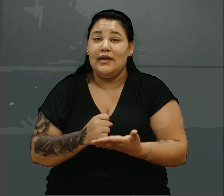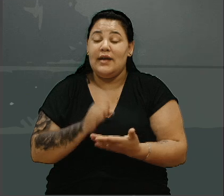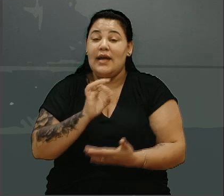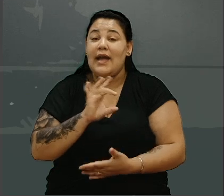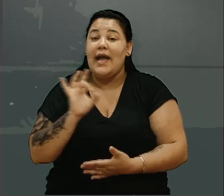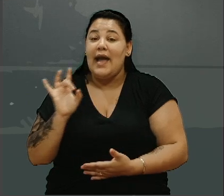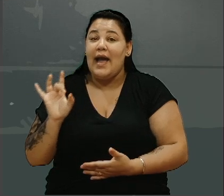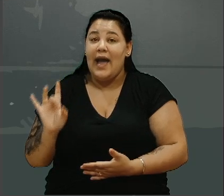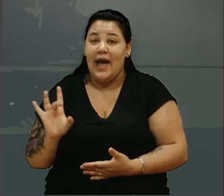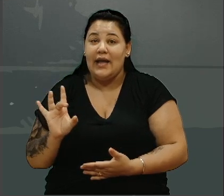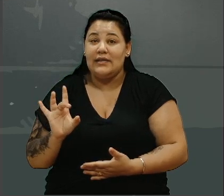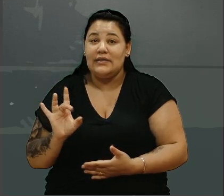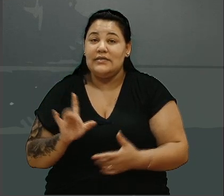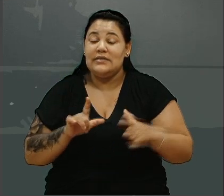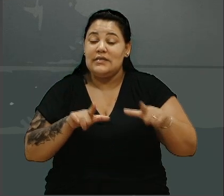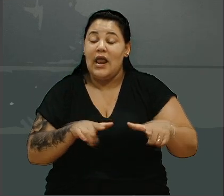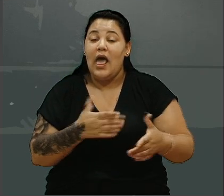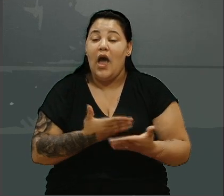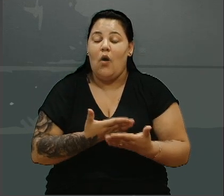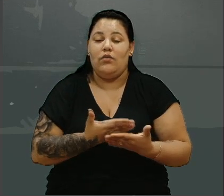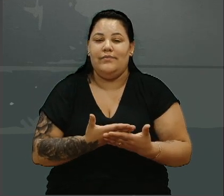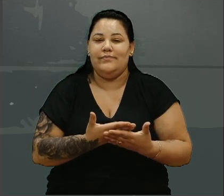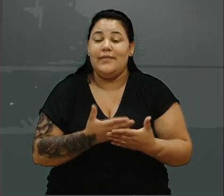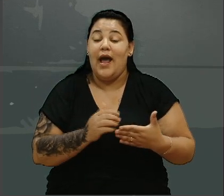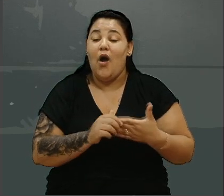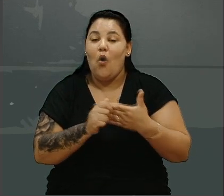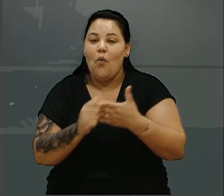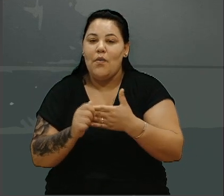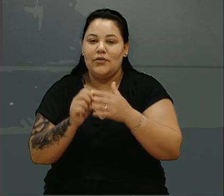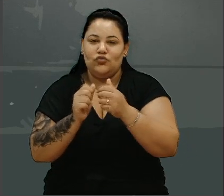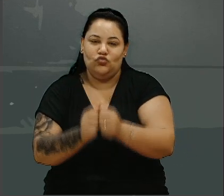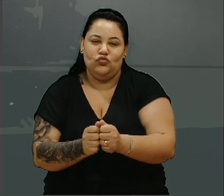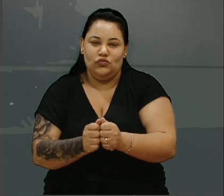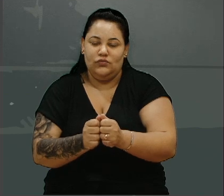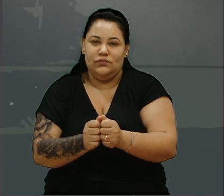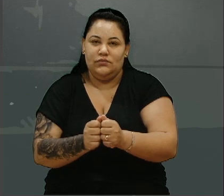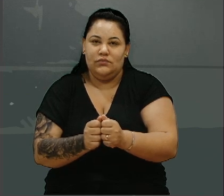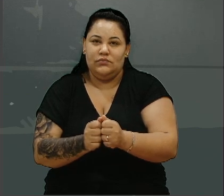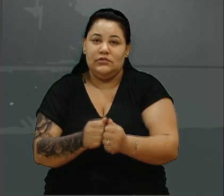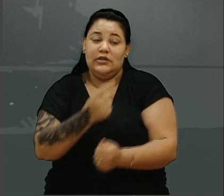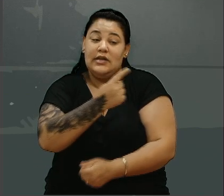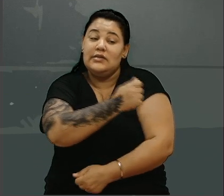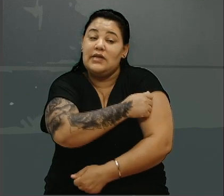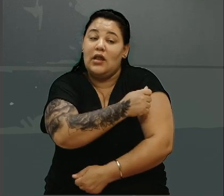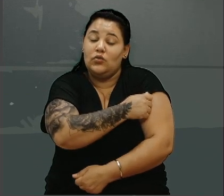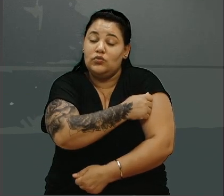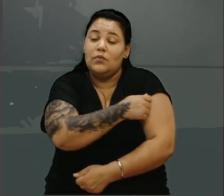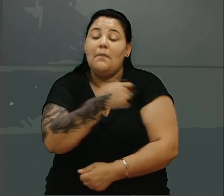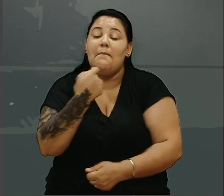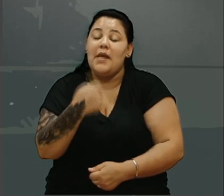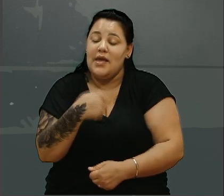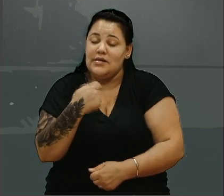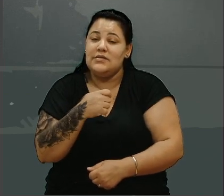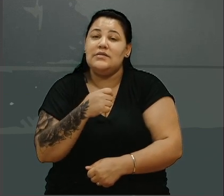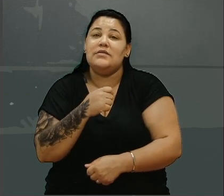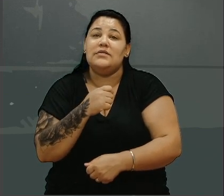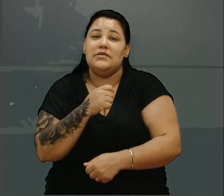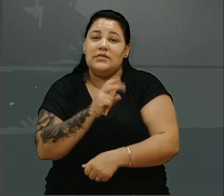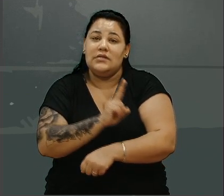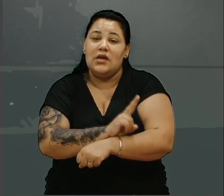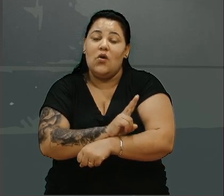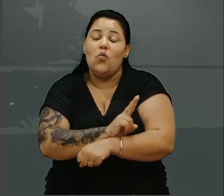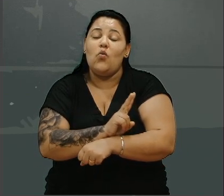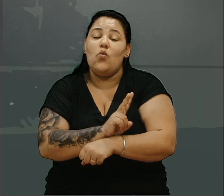Cuidadores para estar junto com eles. E esses alunos precisam de um cuidado especial. E nós temos esse